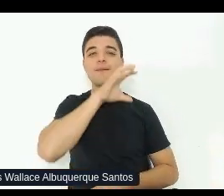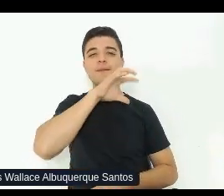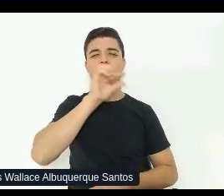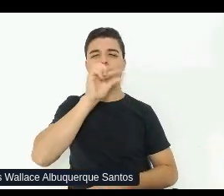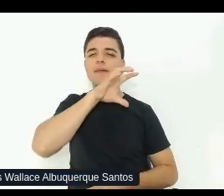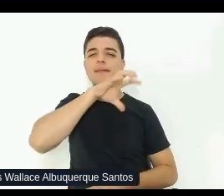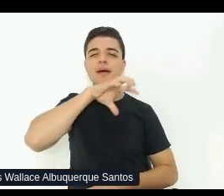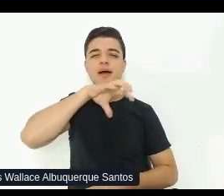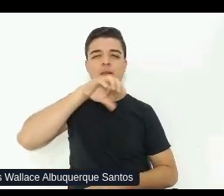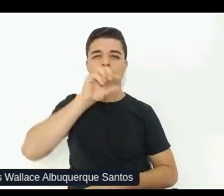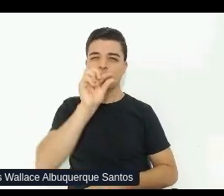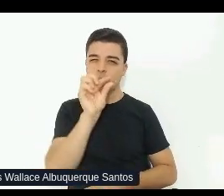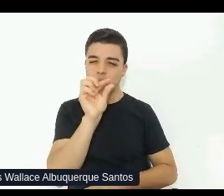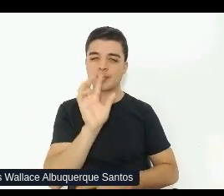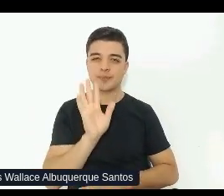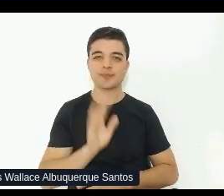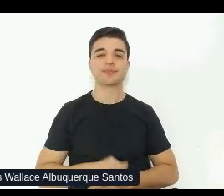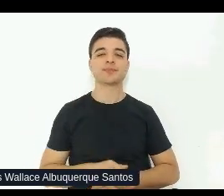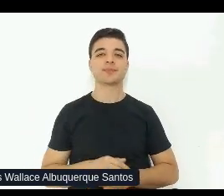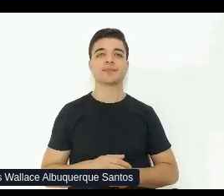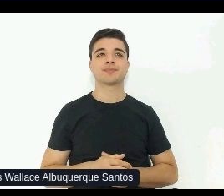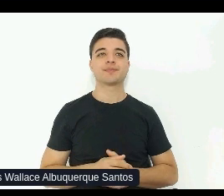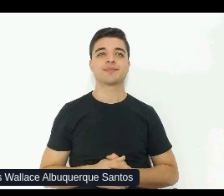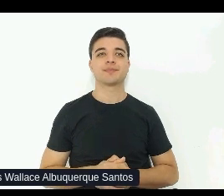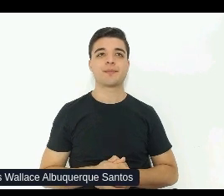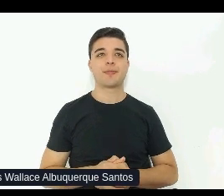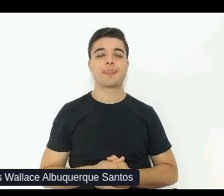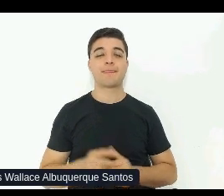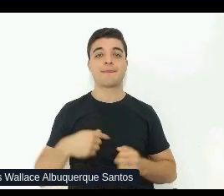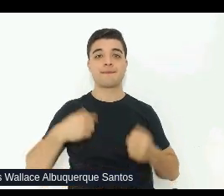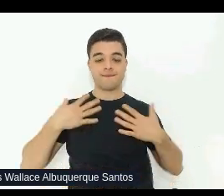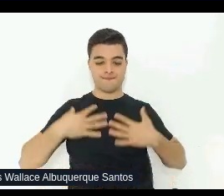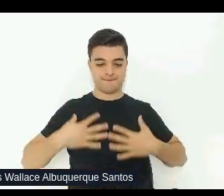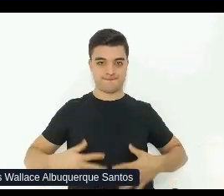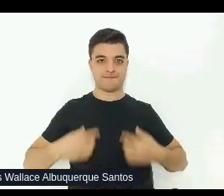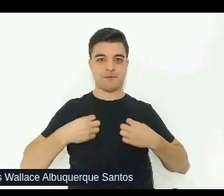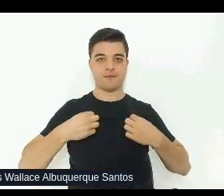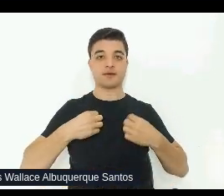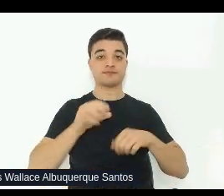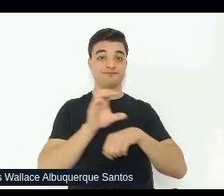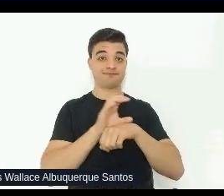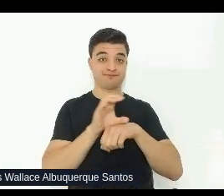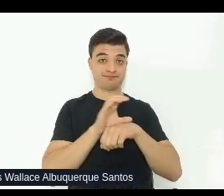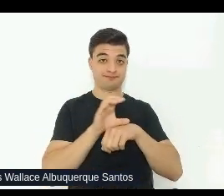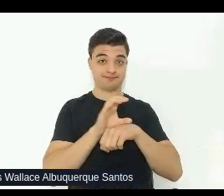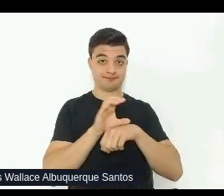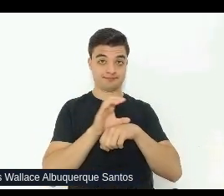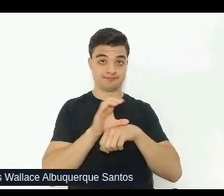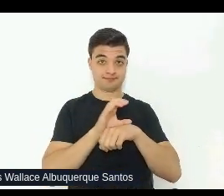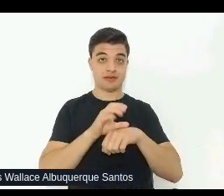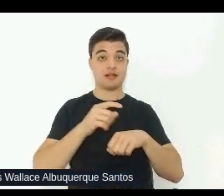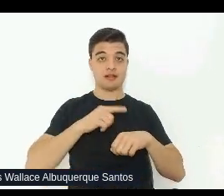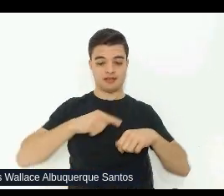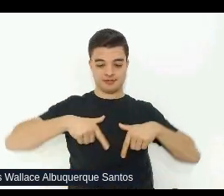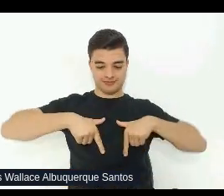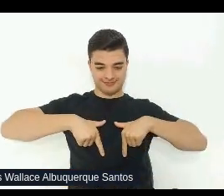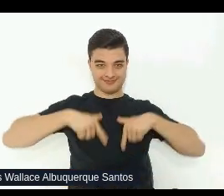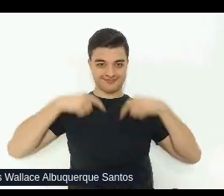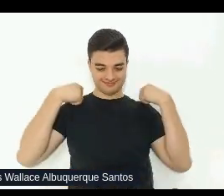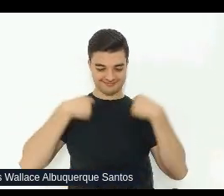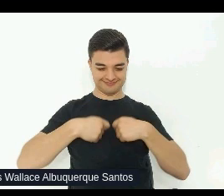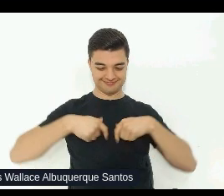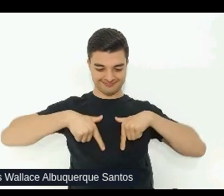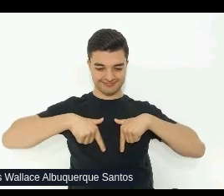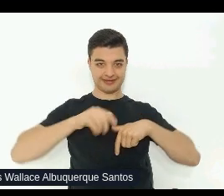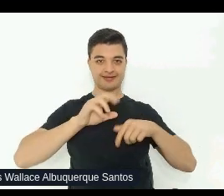feita, e estou usando uma camisa cinza, com um crachazinho aqui no TDC, uma calça jeans e